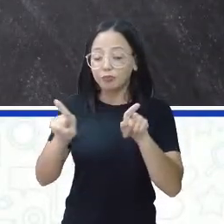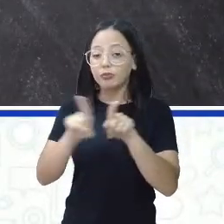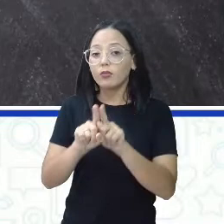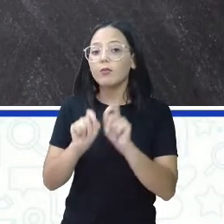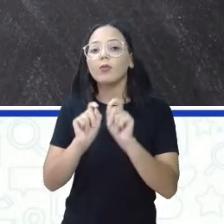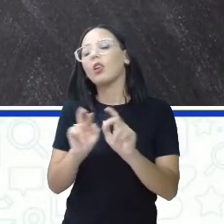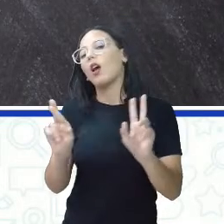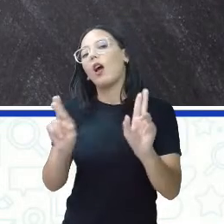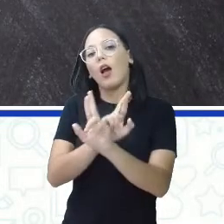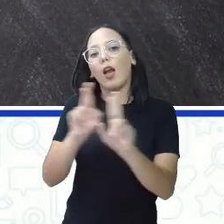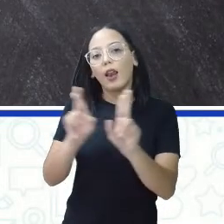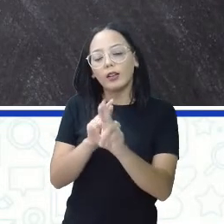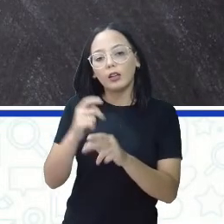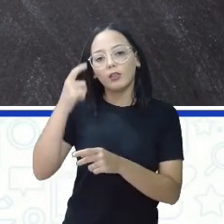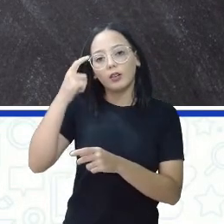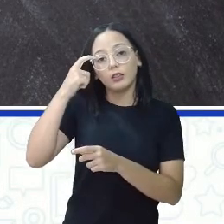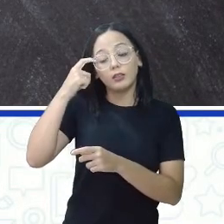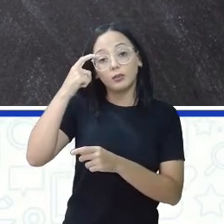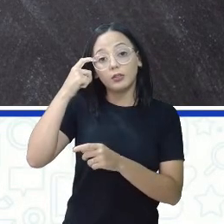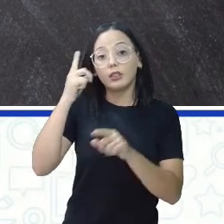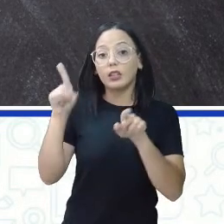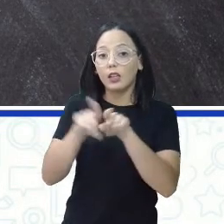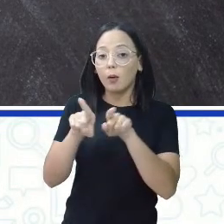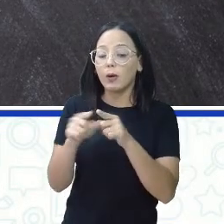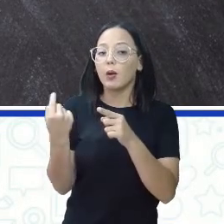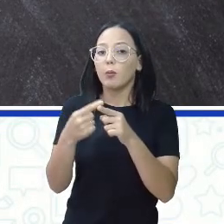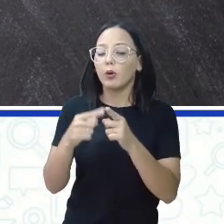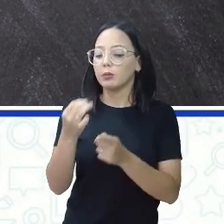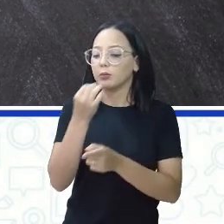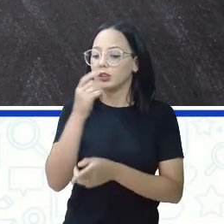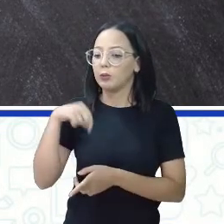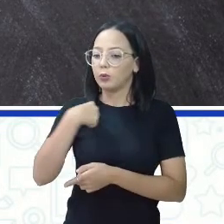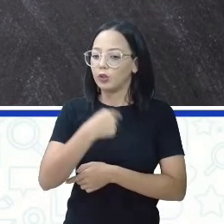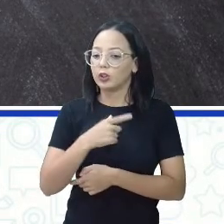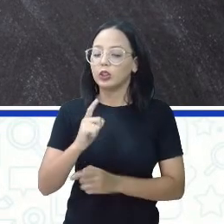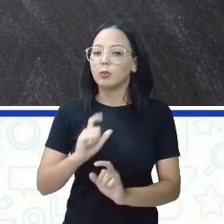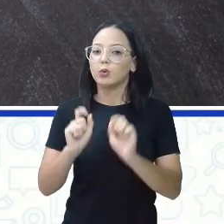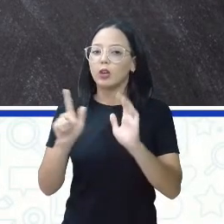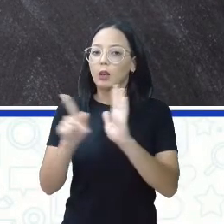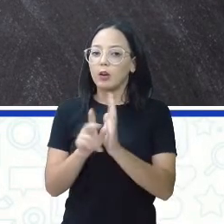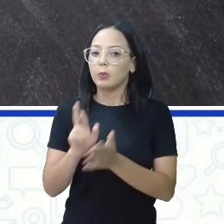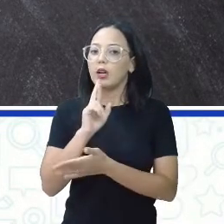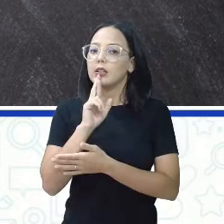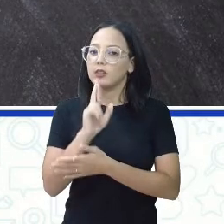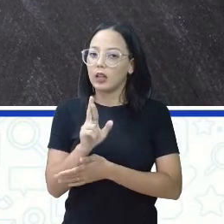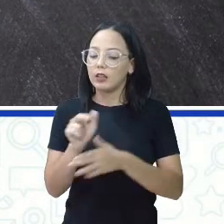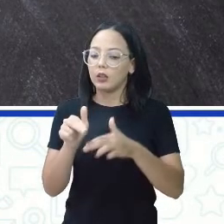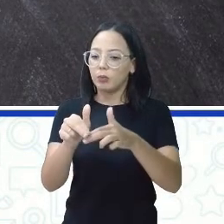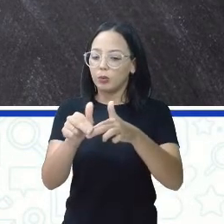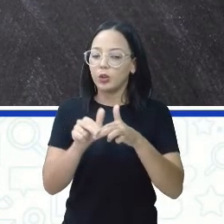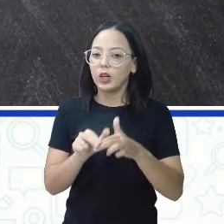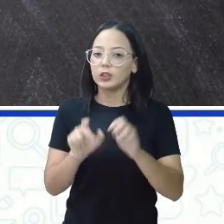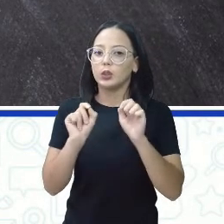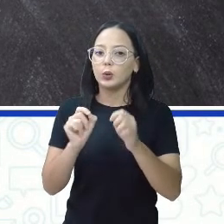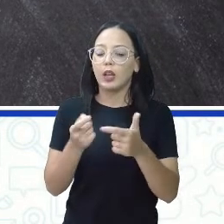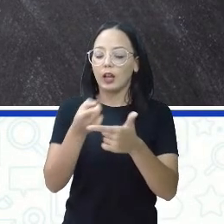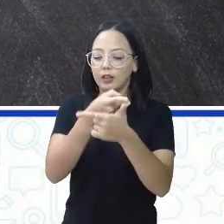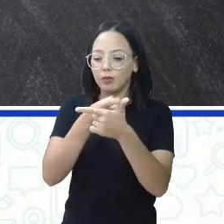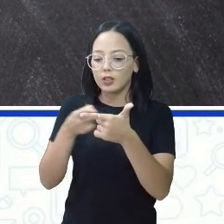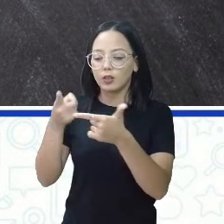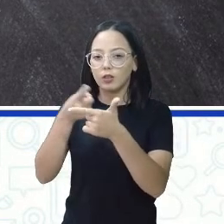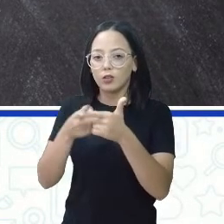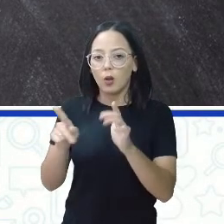frequência relativa. Ó. Na frequência relativa, a gente tem que é um resultado obtido da divisão entre a